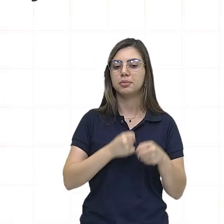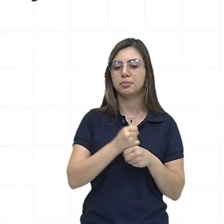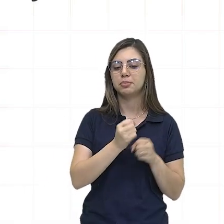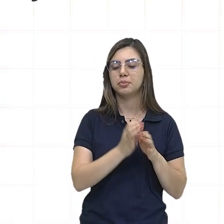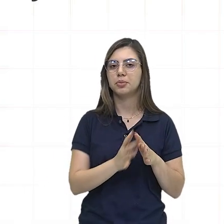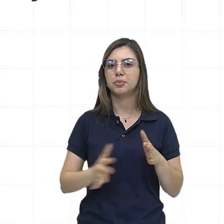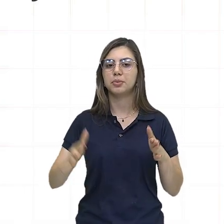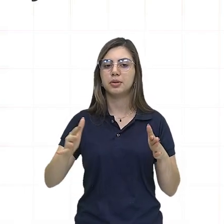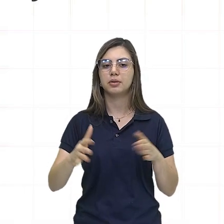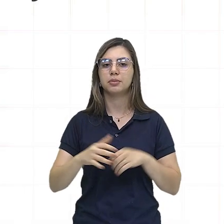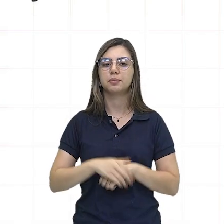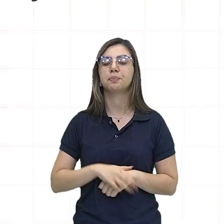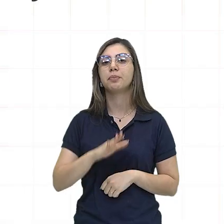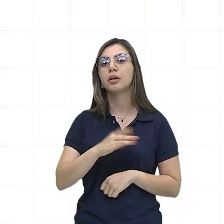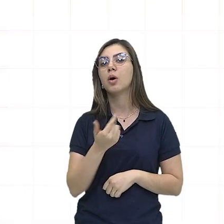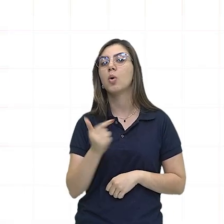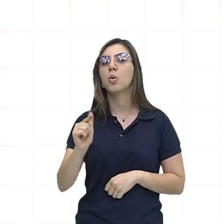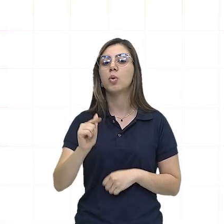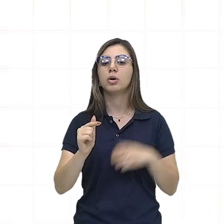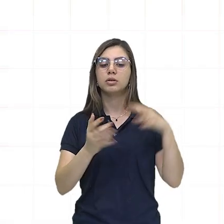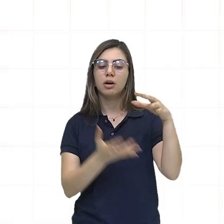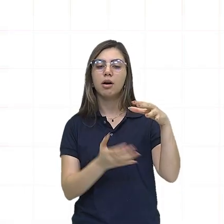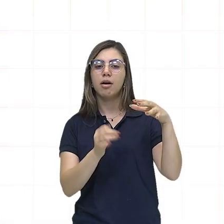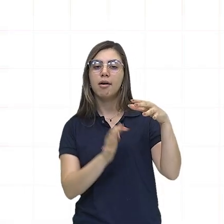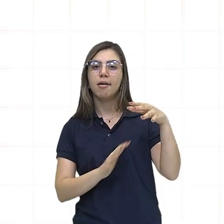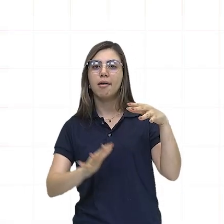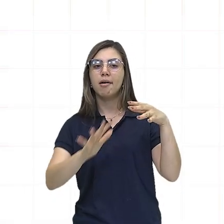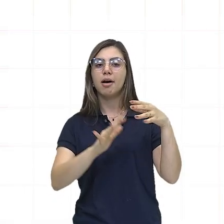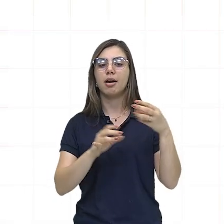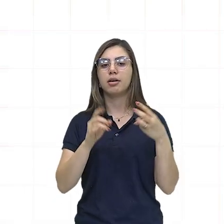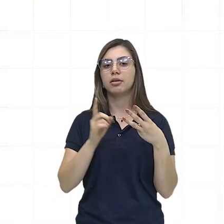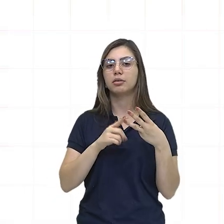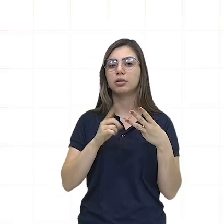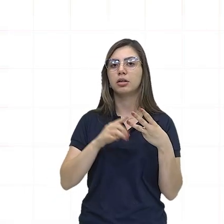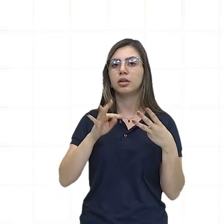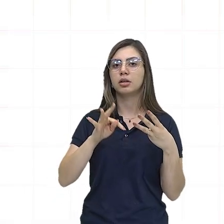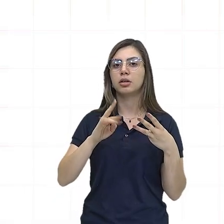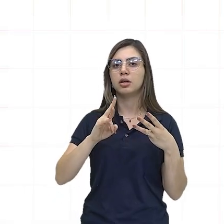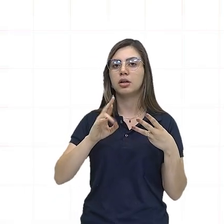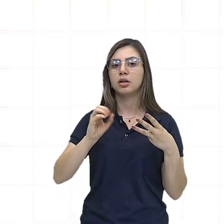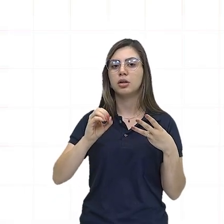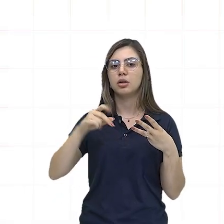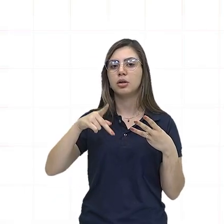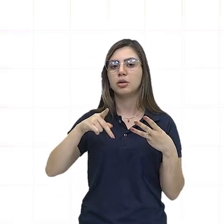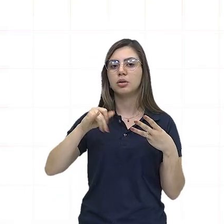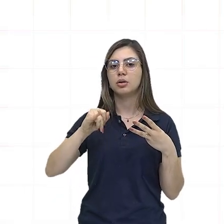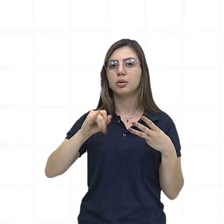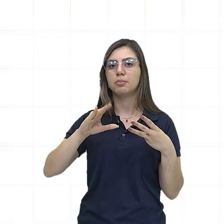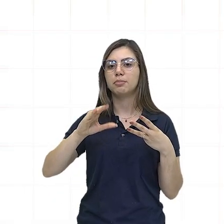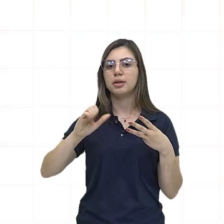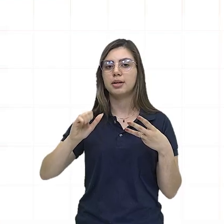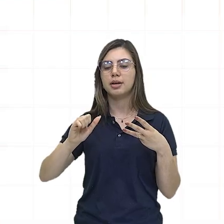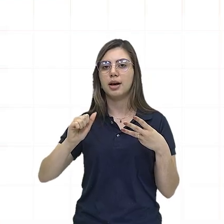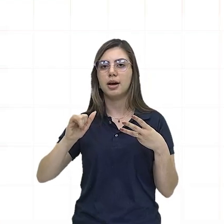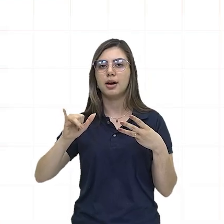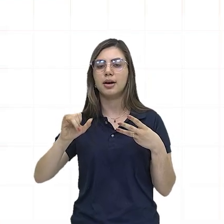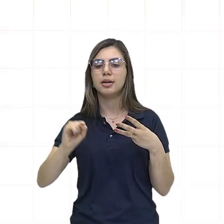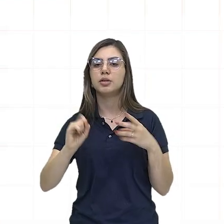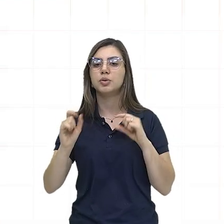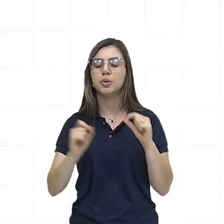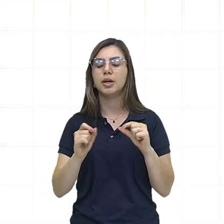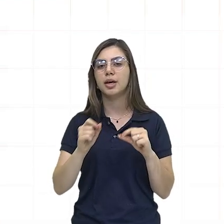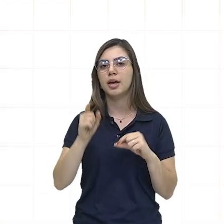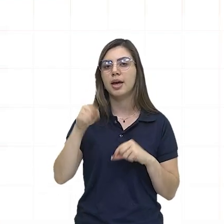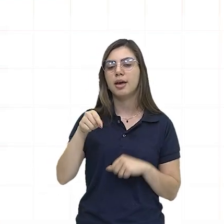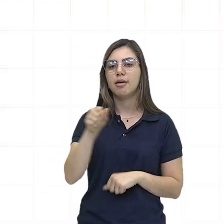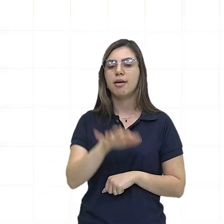temperadas. As zonas tropicais correspondem, né, às áreas que estão ali